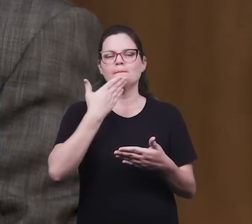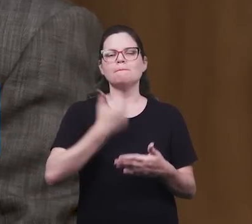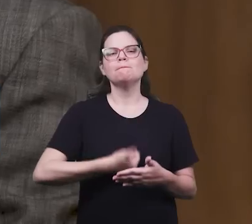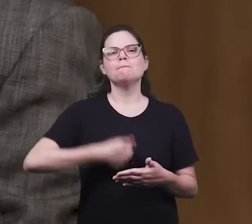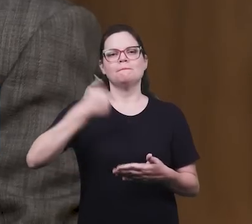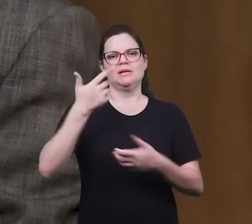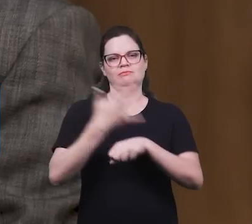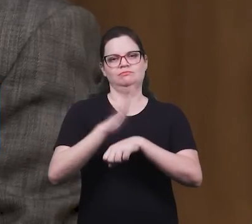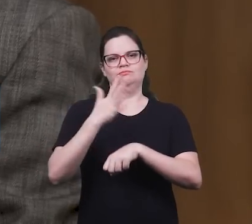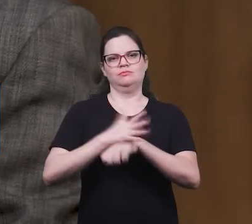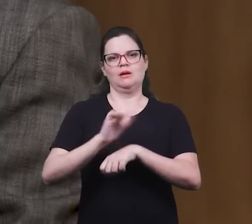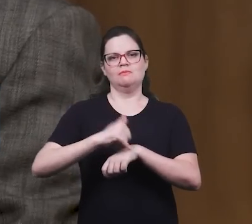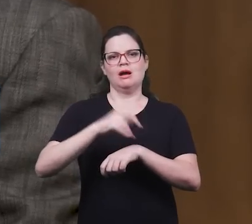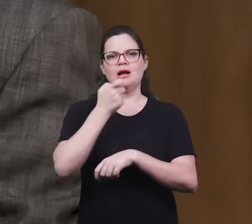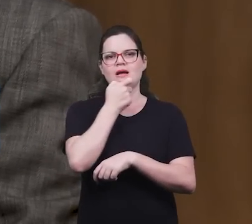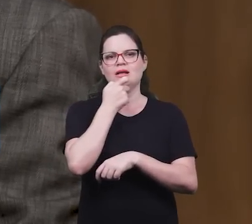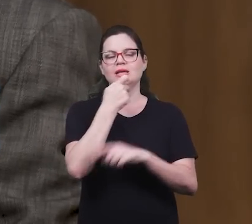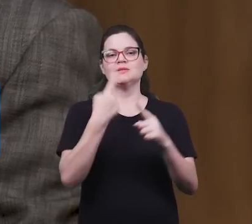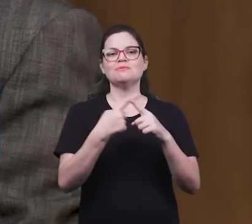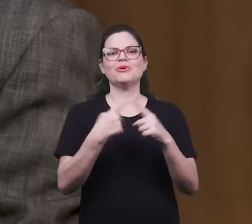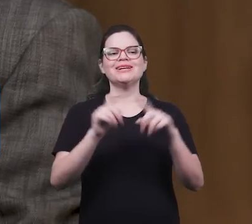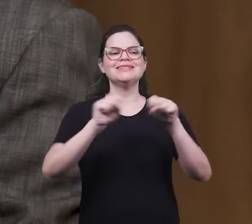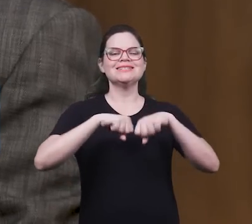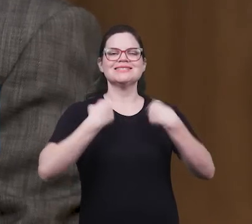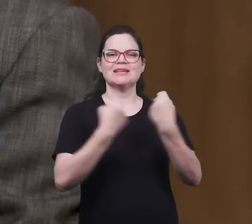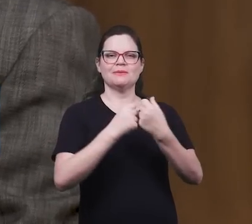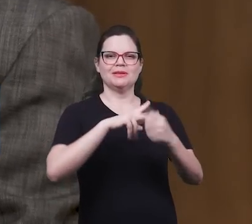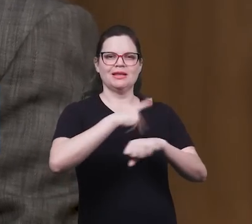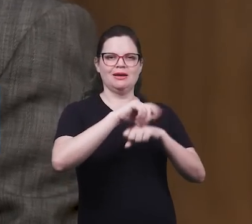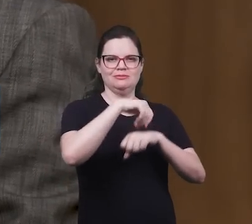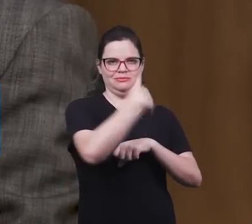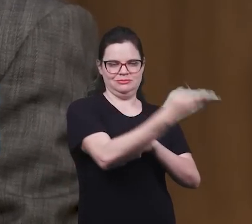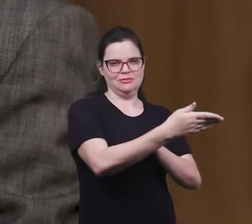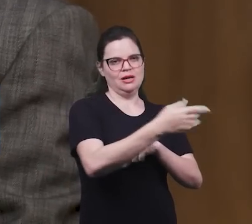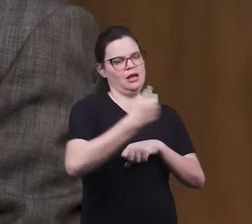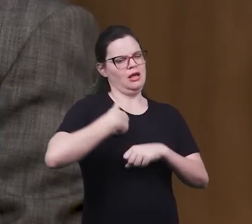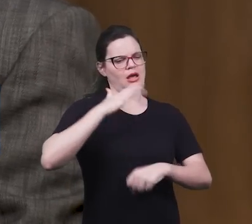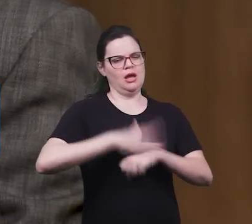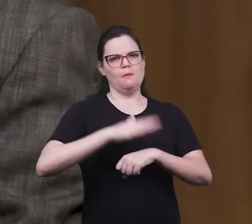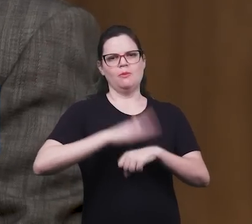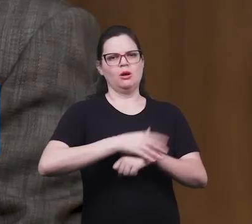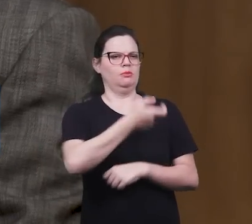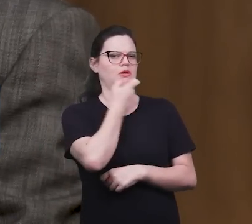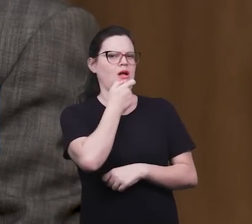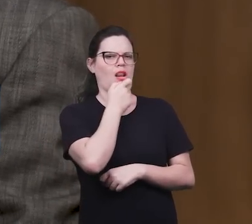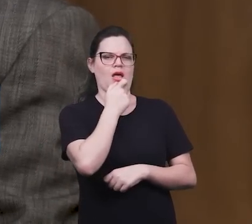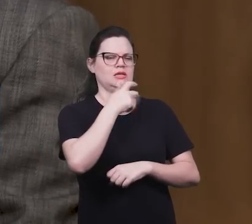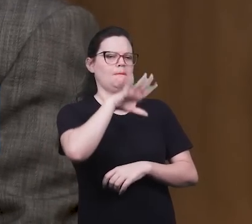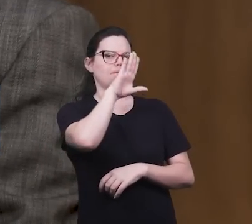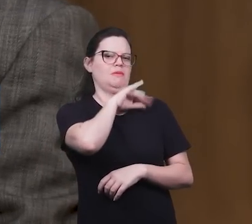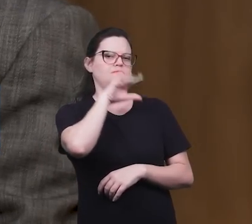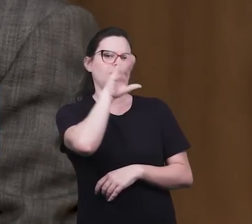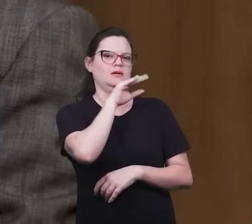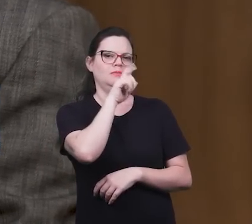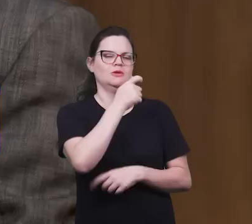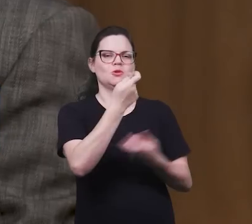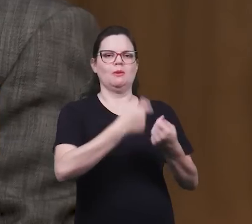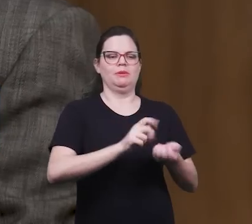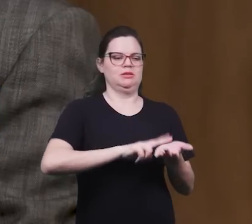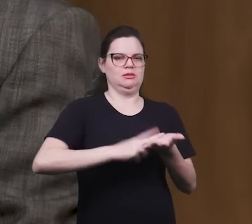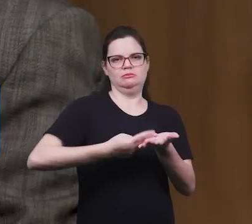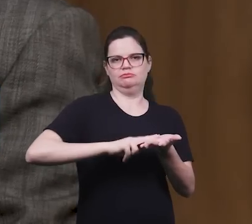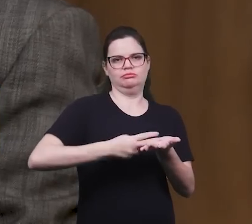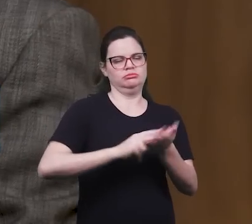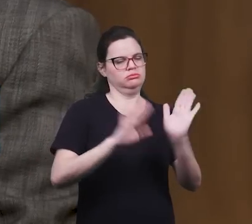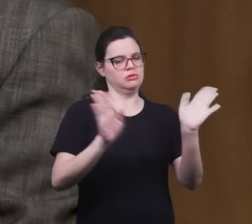inglês em função de seminários no exterior. Alguns seminários têm que ser dados em língua inglesa. E, portanto, eu consigo